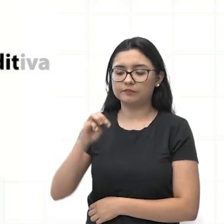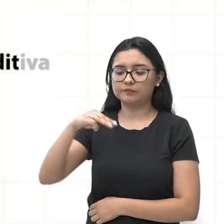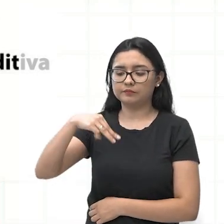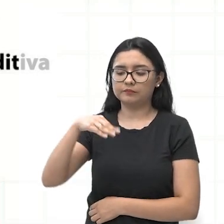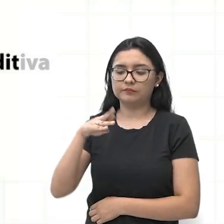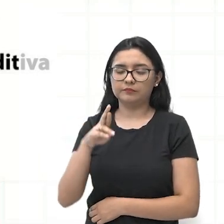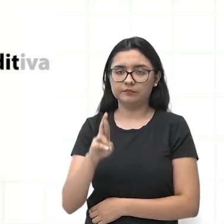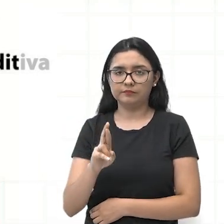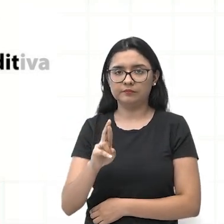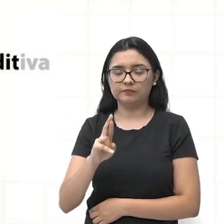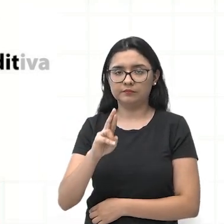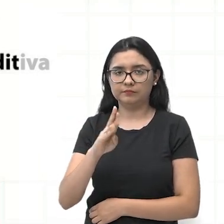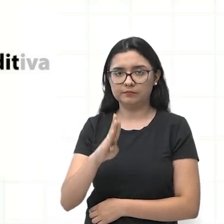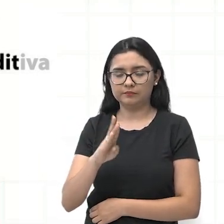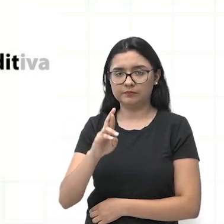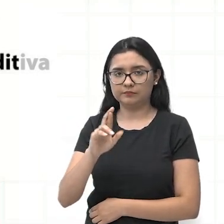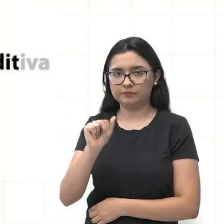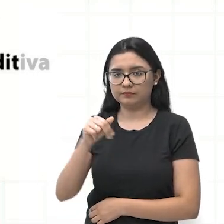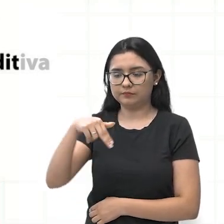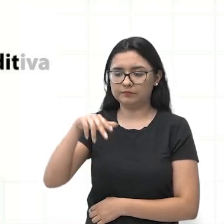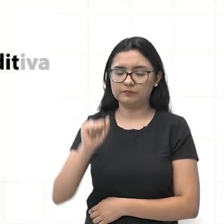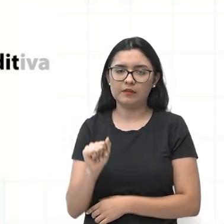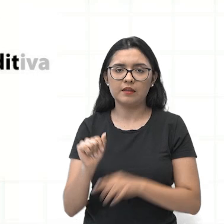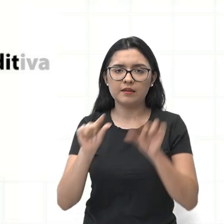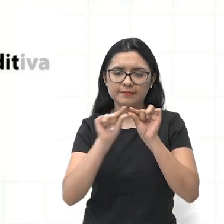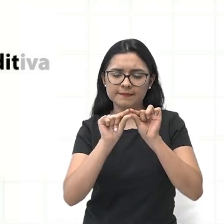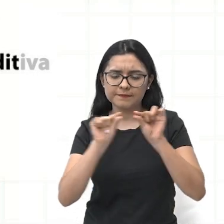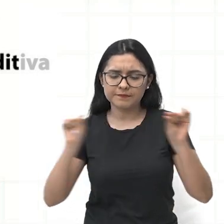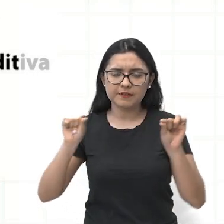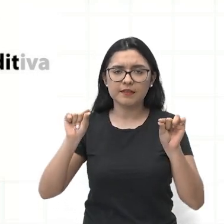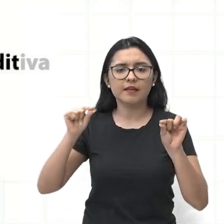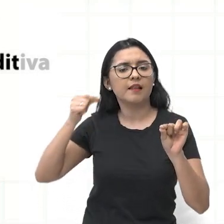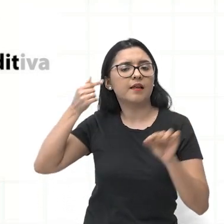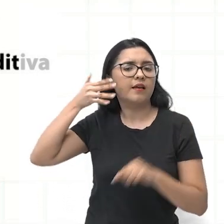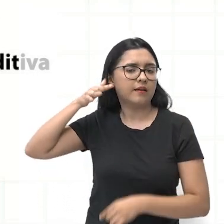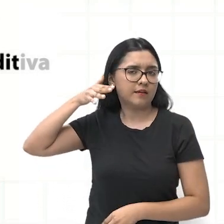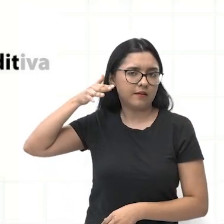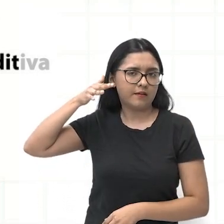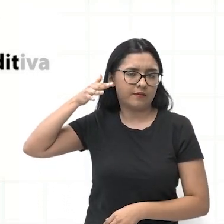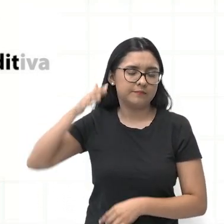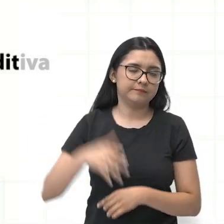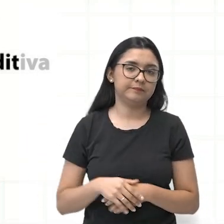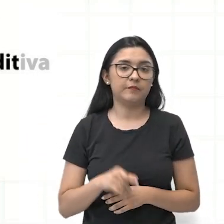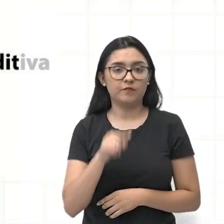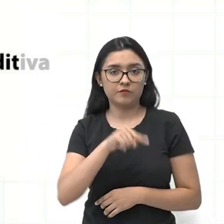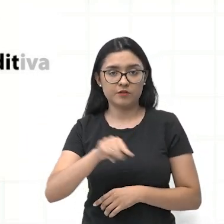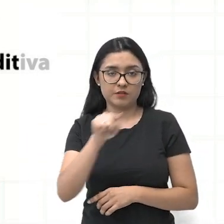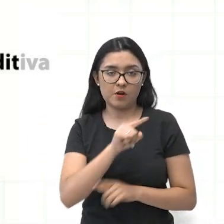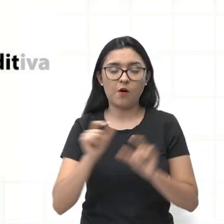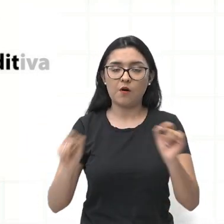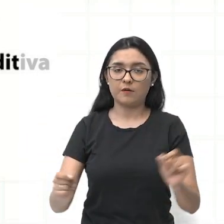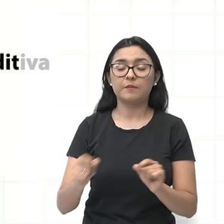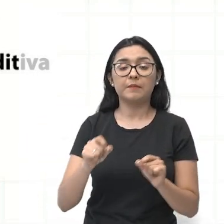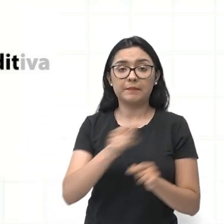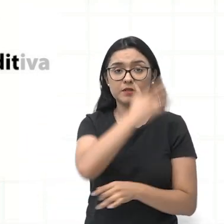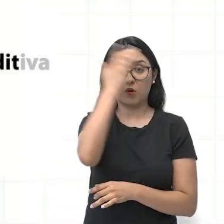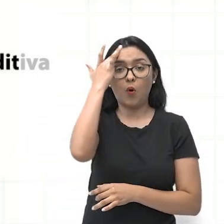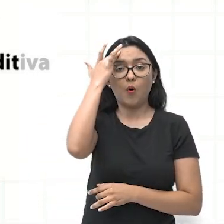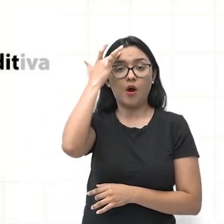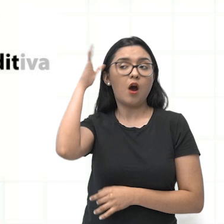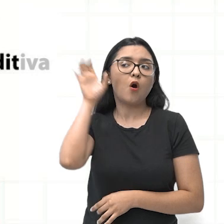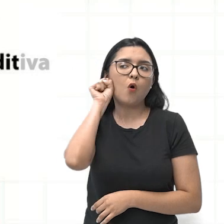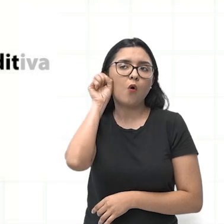fina, muito delicada, que vibra. Olha, para você estar ouvindo a professora falar, ele